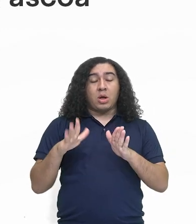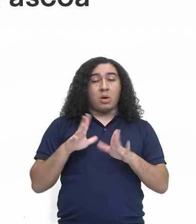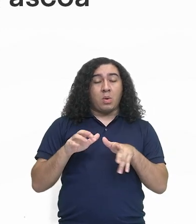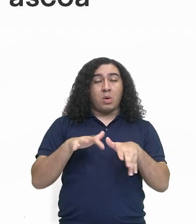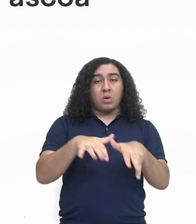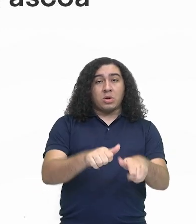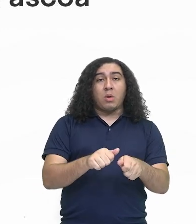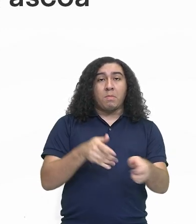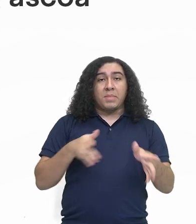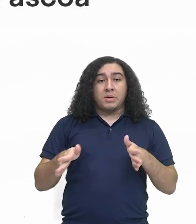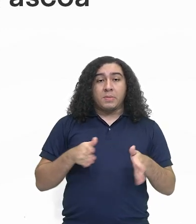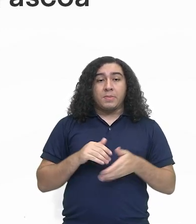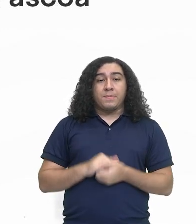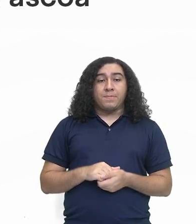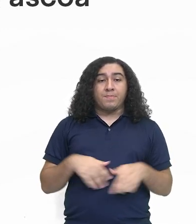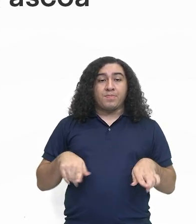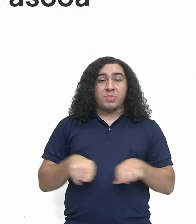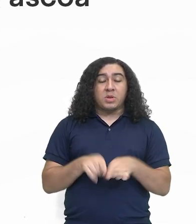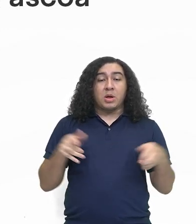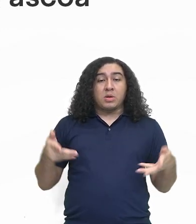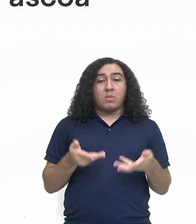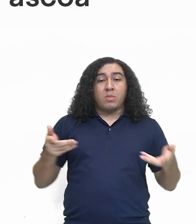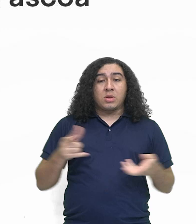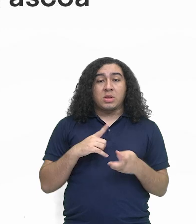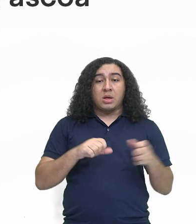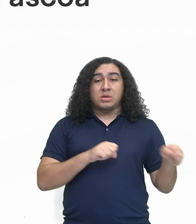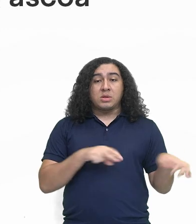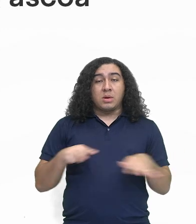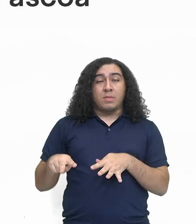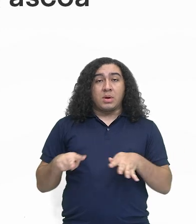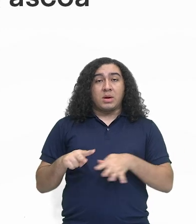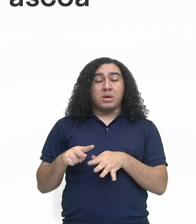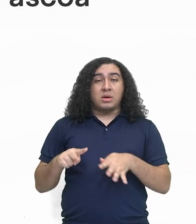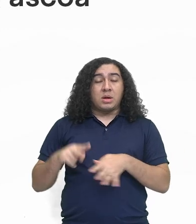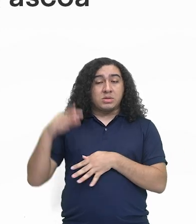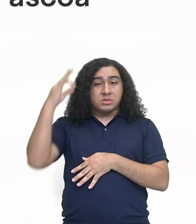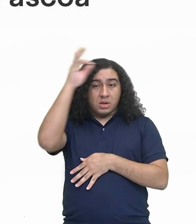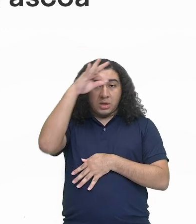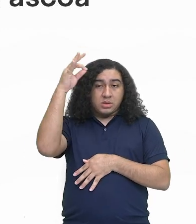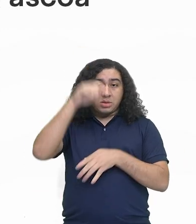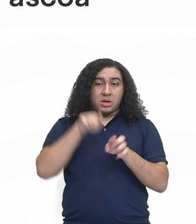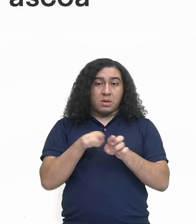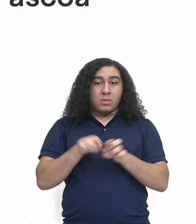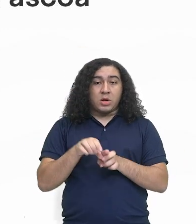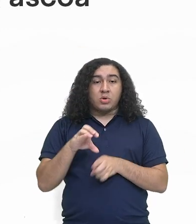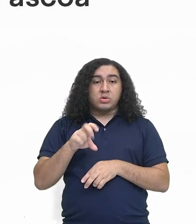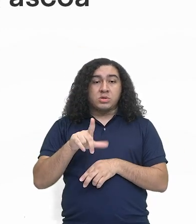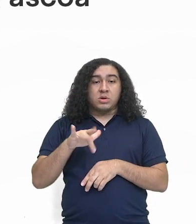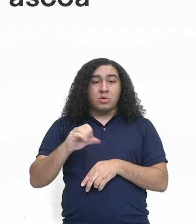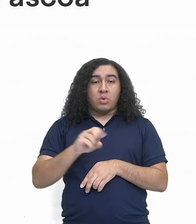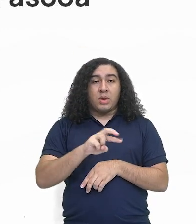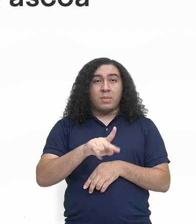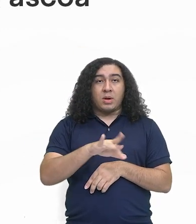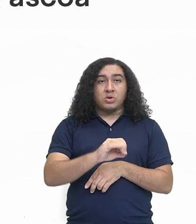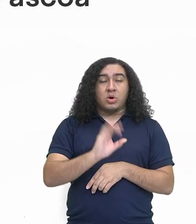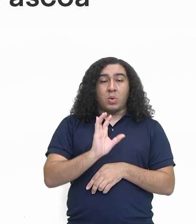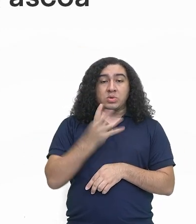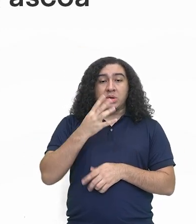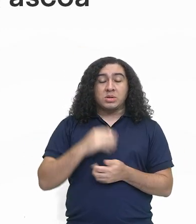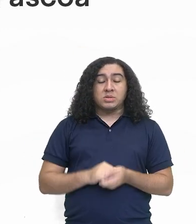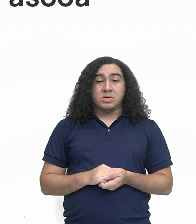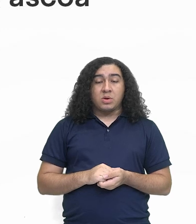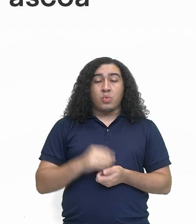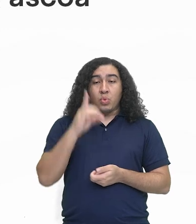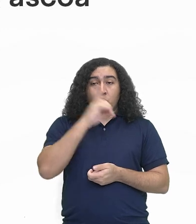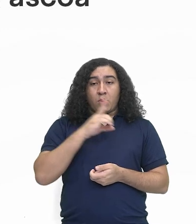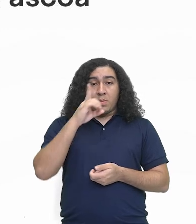durante o período colonial, celebrado durante a Semana Santa e o ciclo do Marabaixo, que ocorre entre o domingo de Páscoa